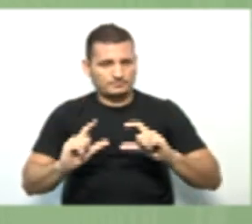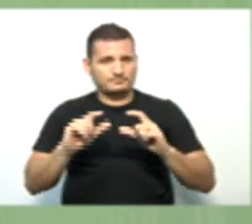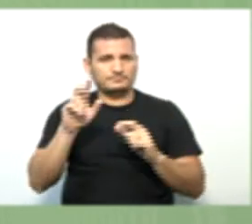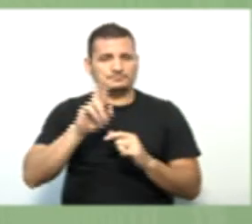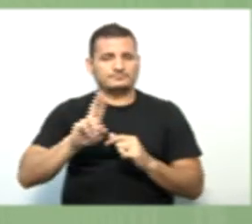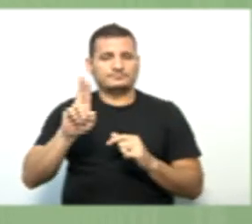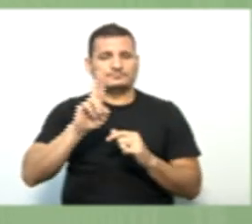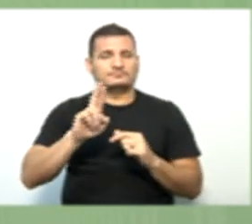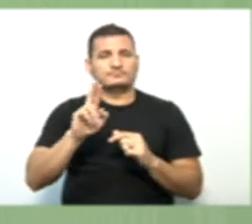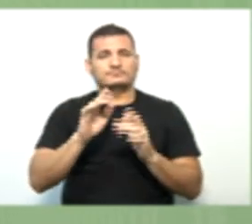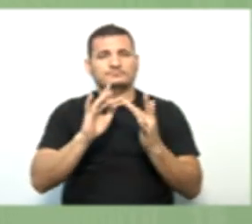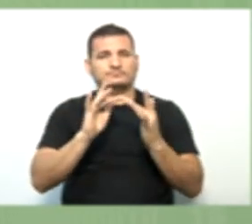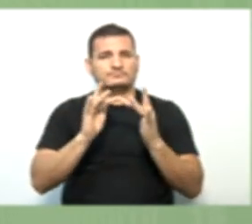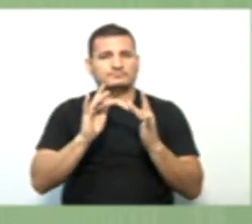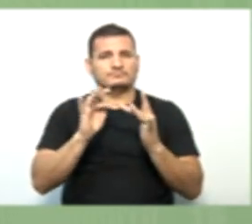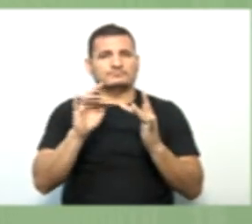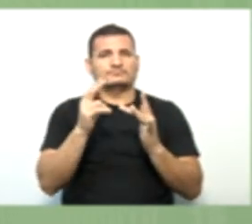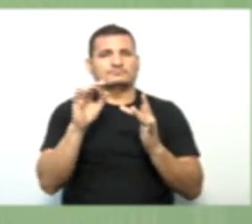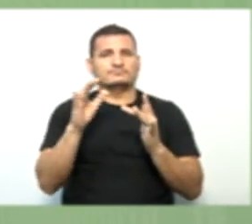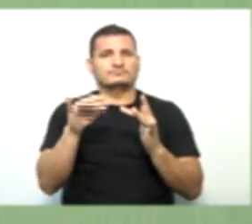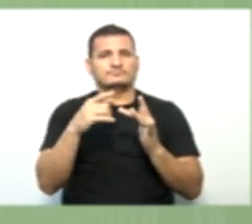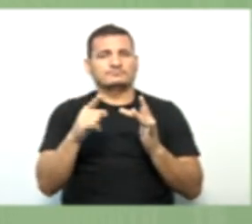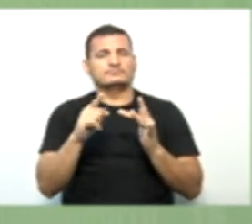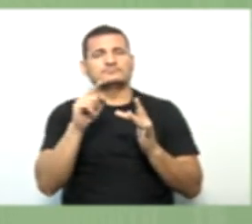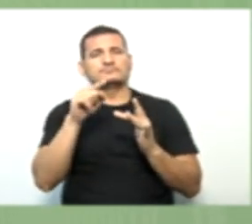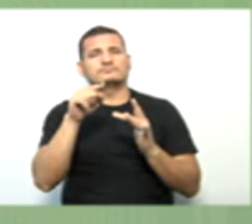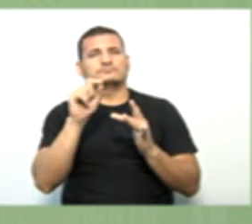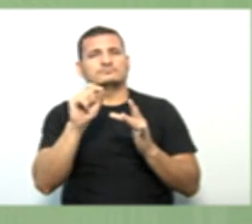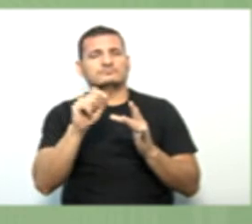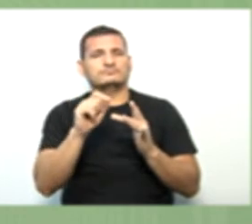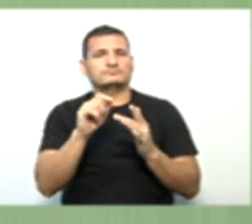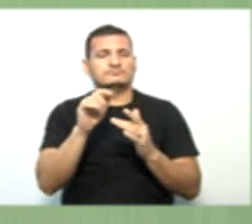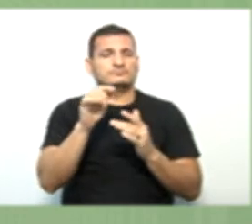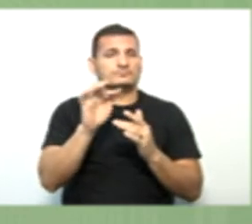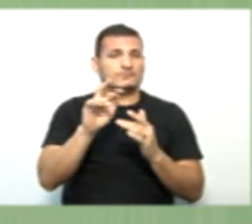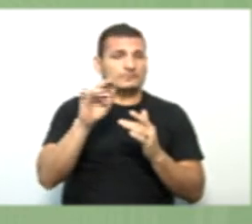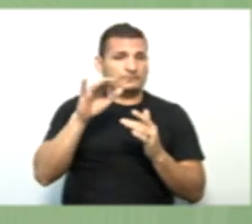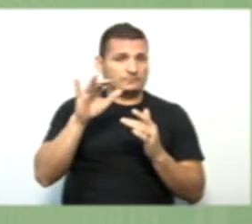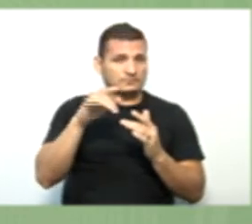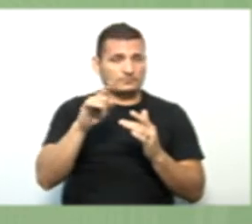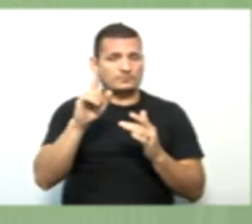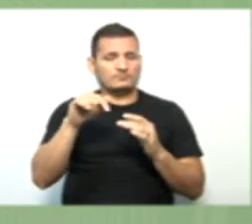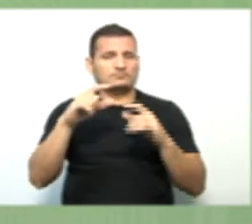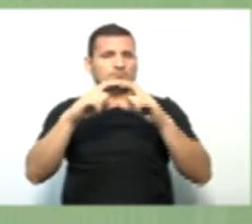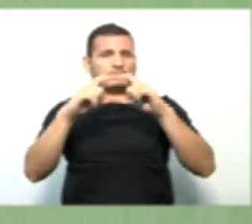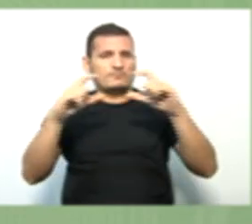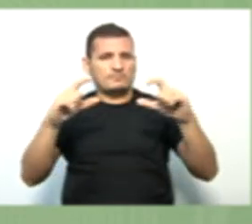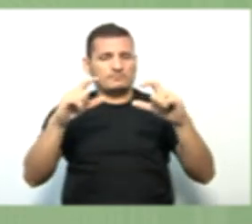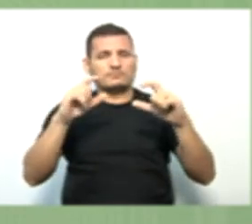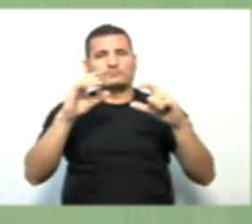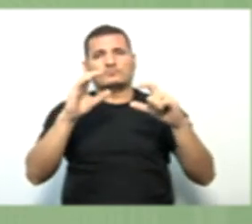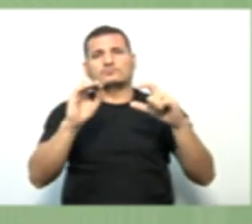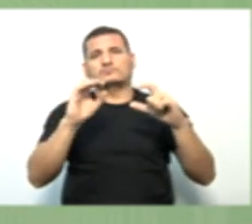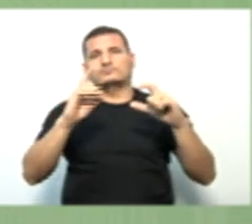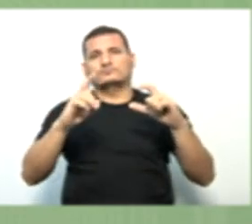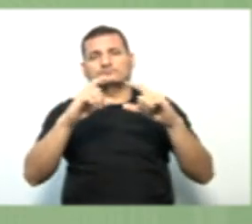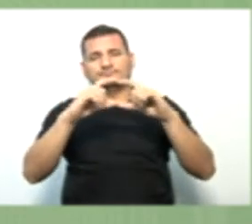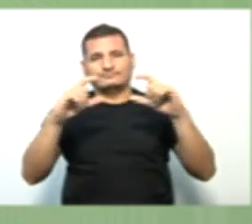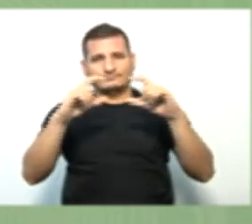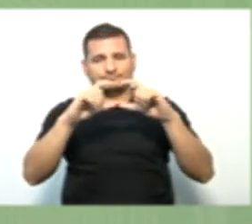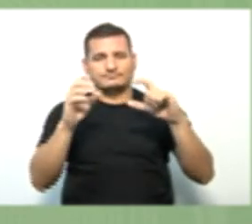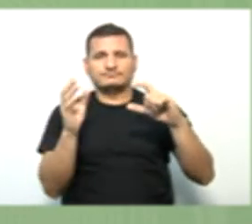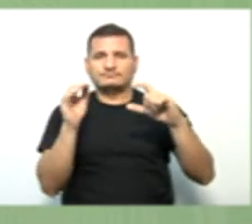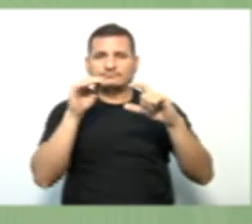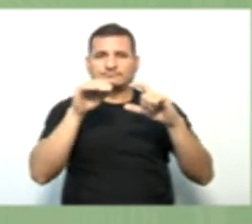utilizamos a função. O que é uma função? Uma função é um bloco de código, né, que é identificado por um